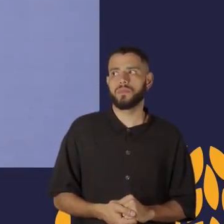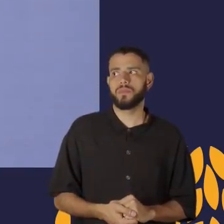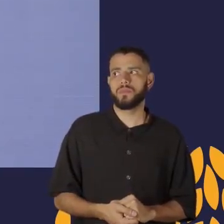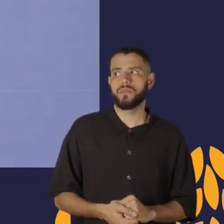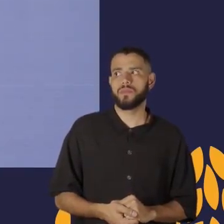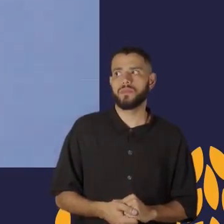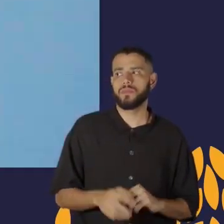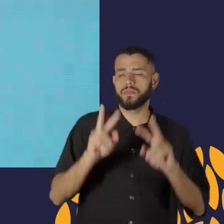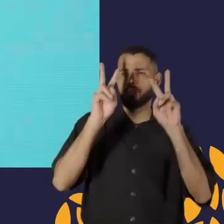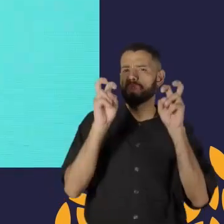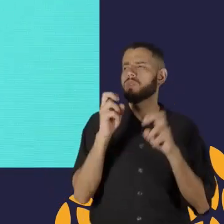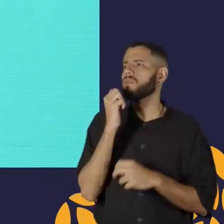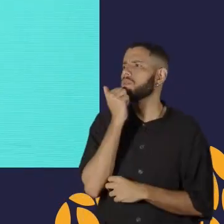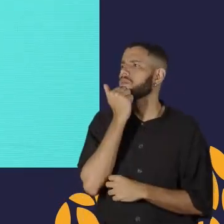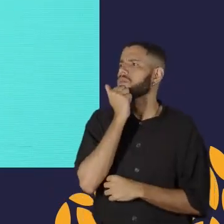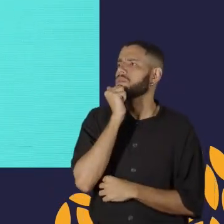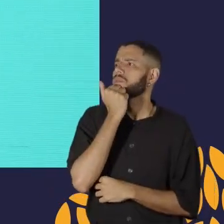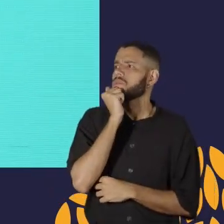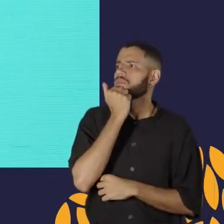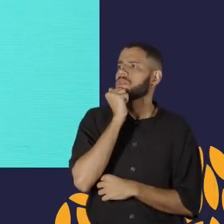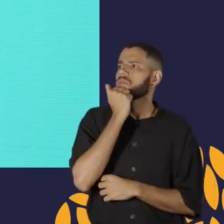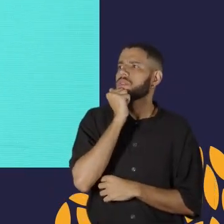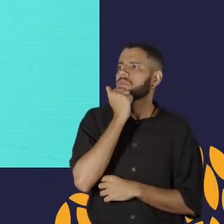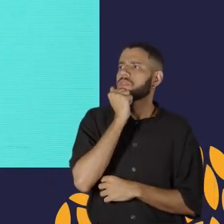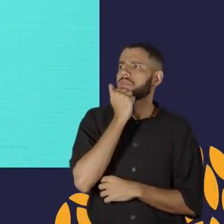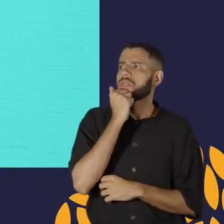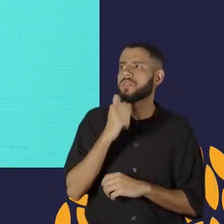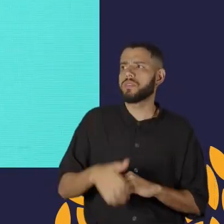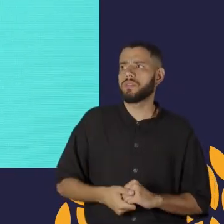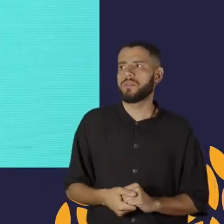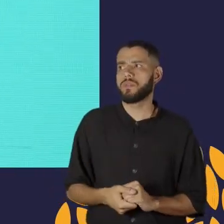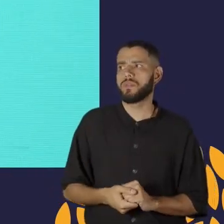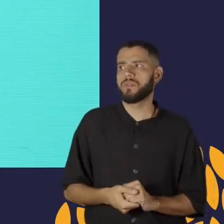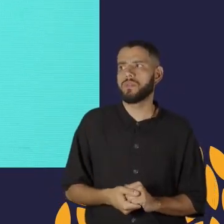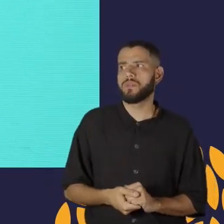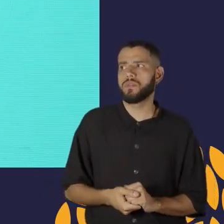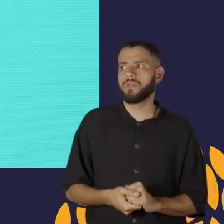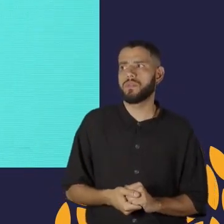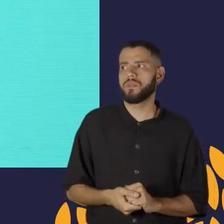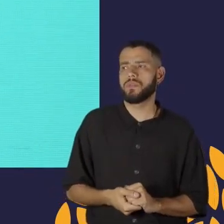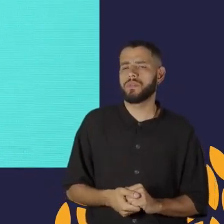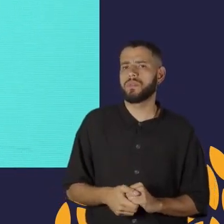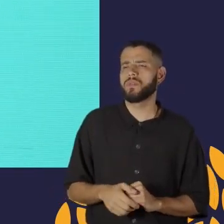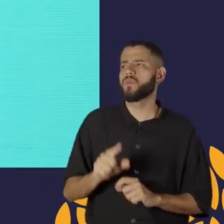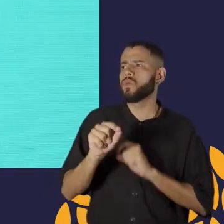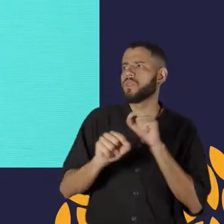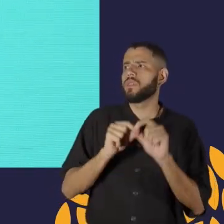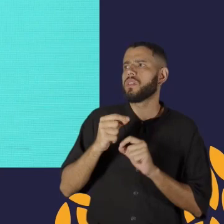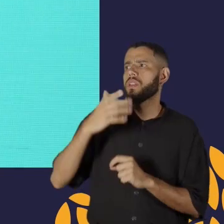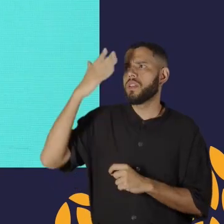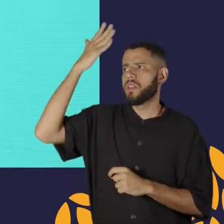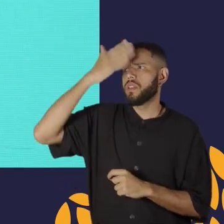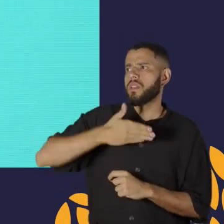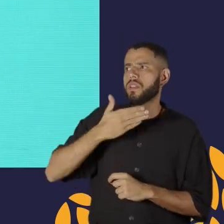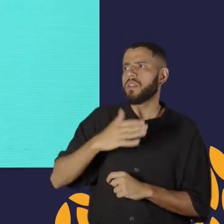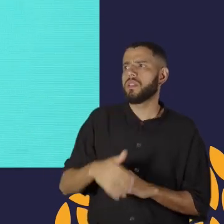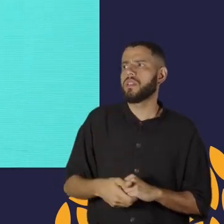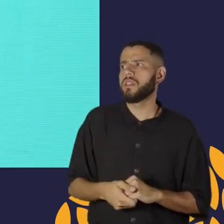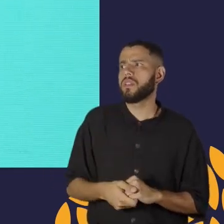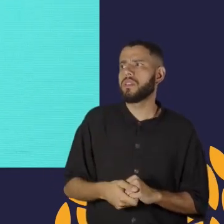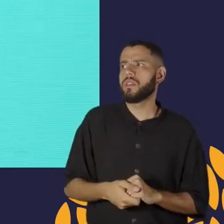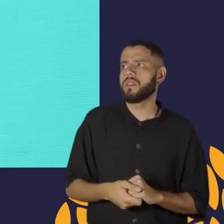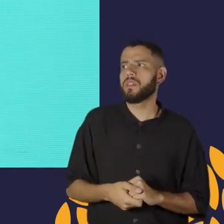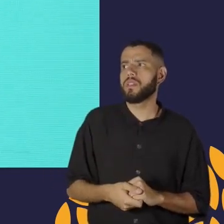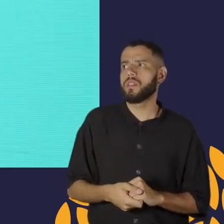Sobre ciência, cannabis e saúde pública. O que as evidências científicas apontam?